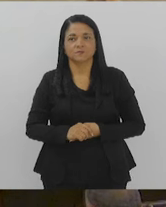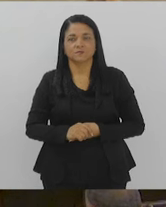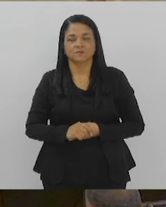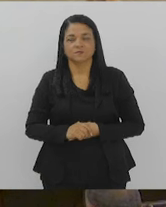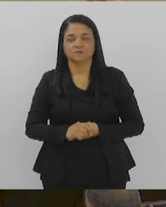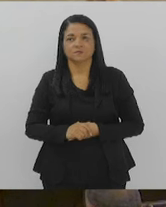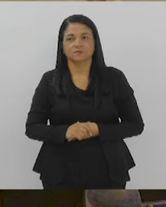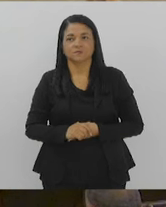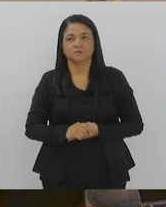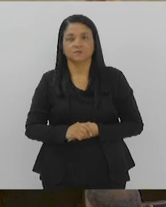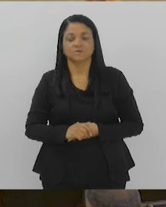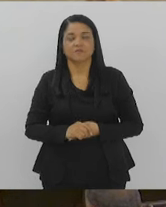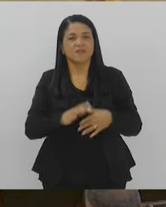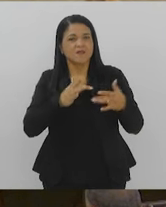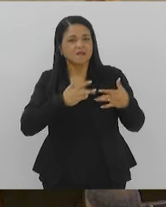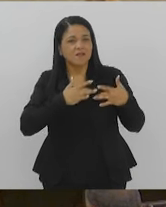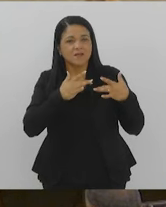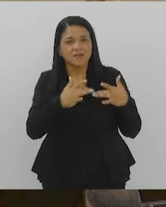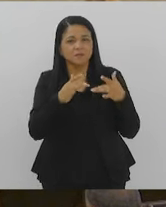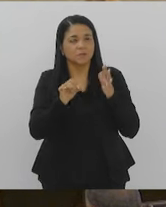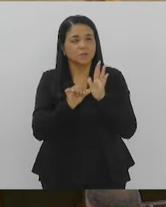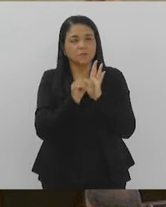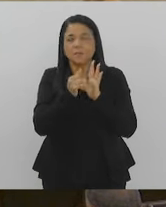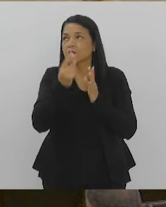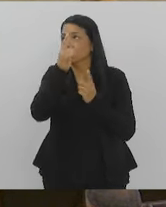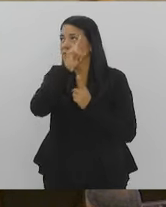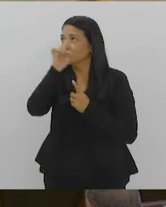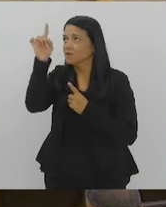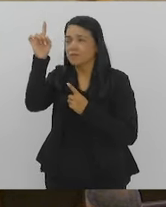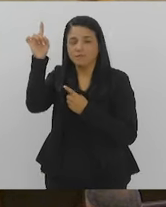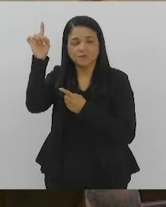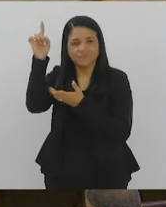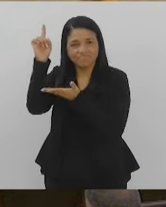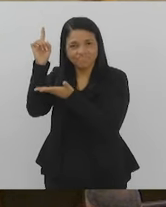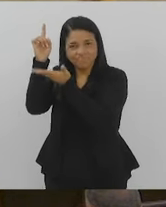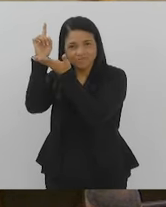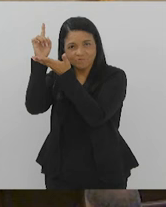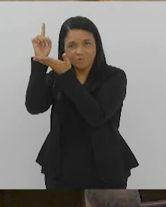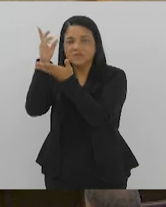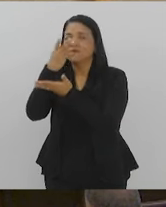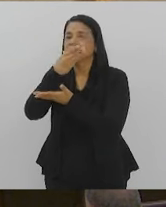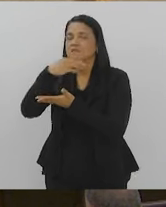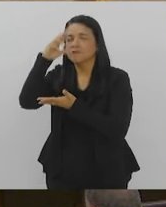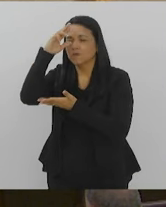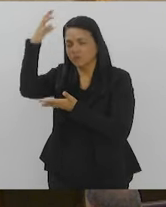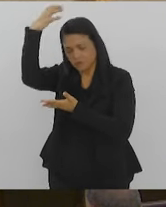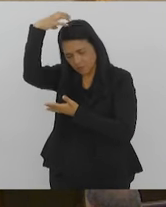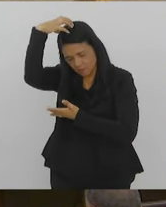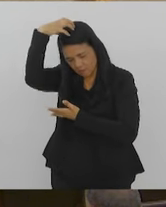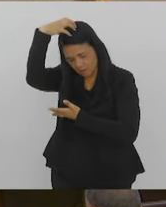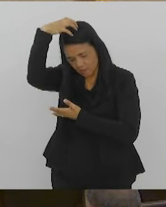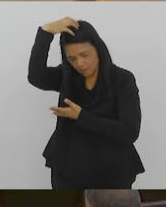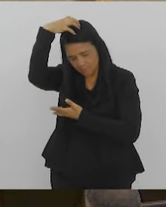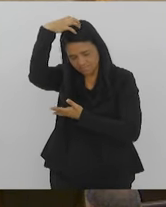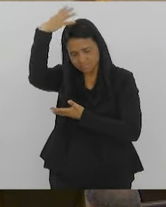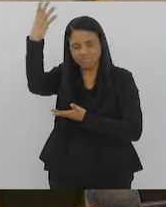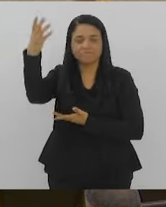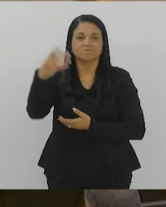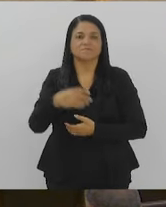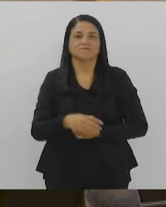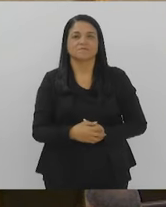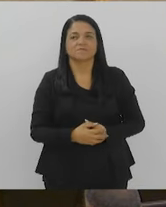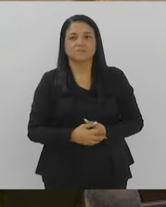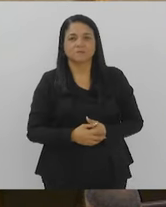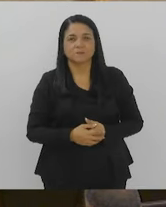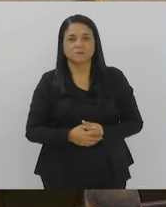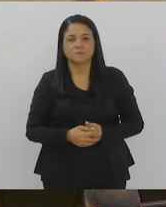Nossa gratidão, em primeiro lugar, a Deus, o Senhor dos Reis e o Rei dos Senhores.